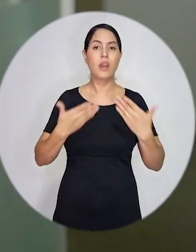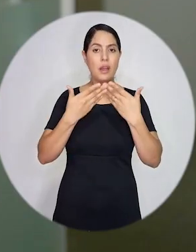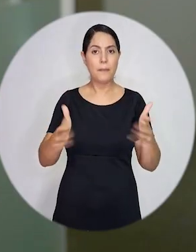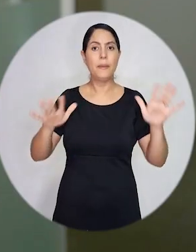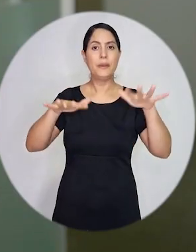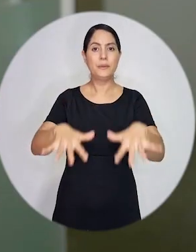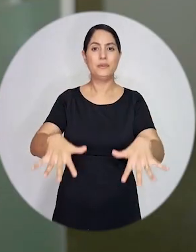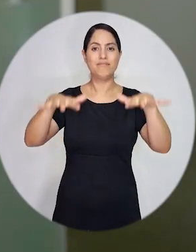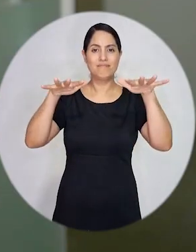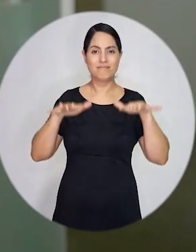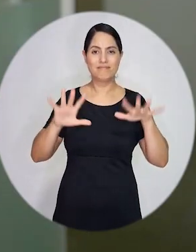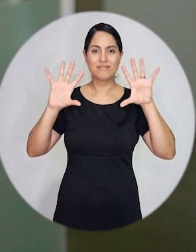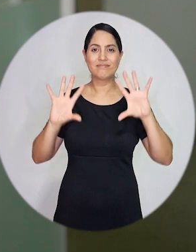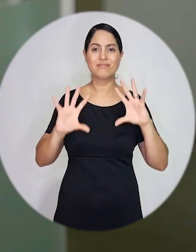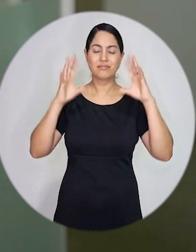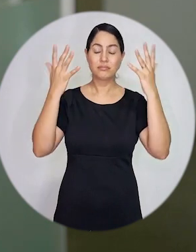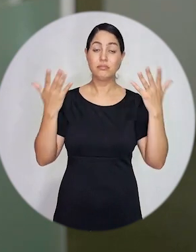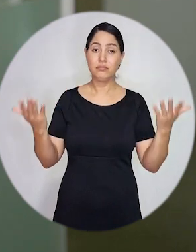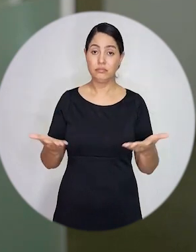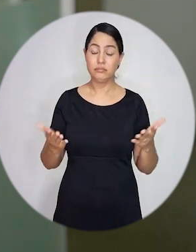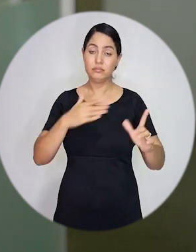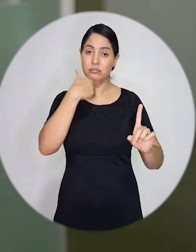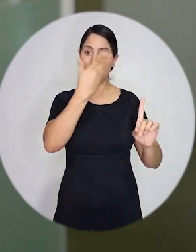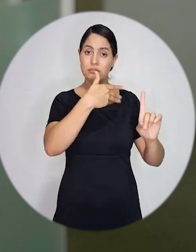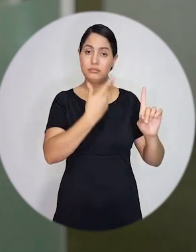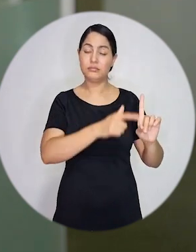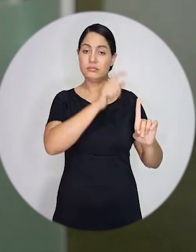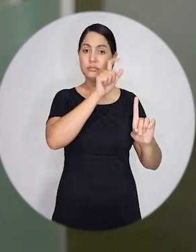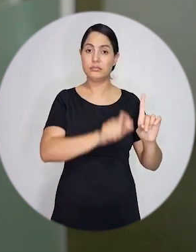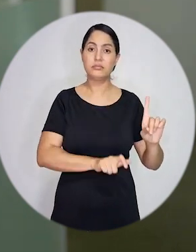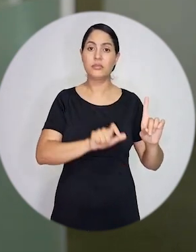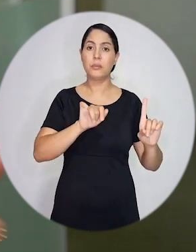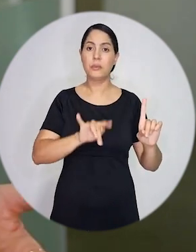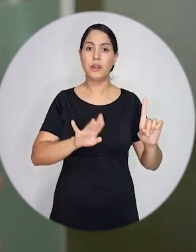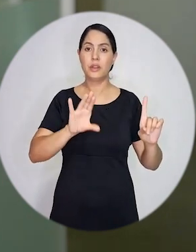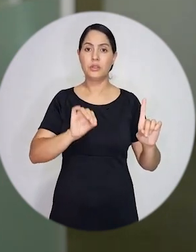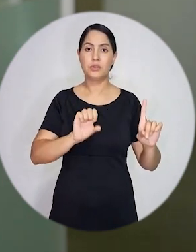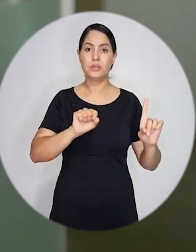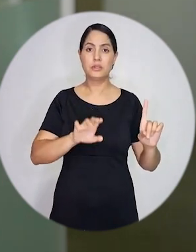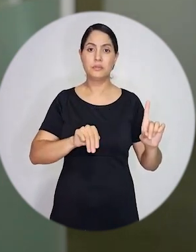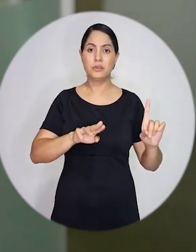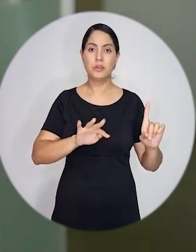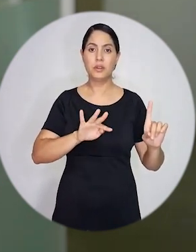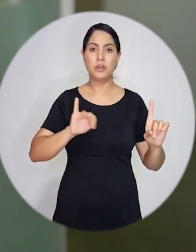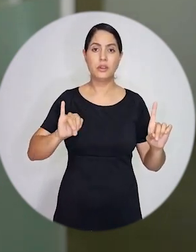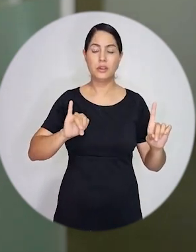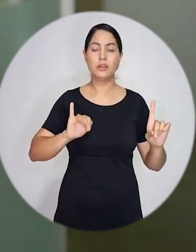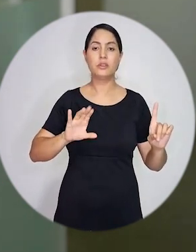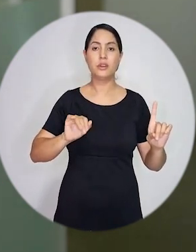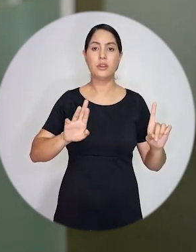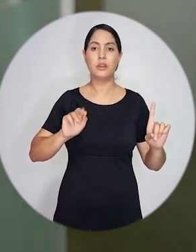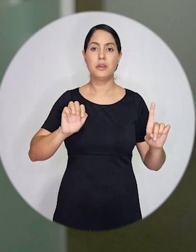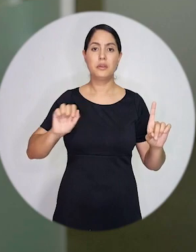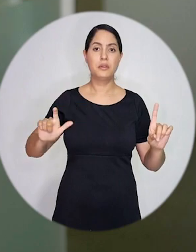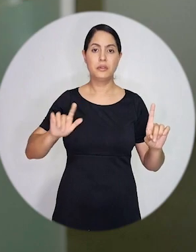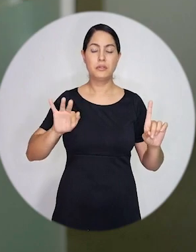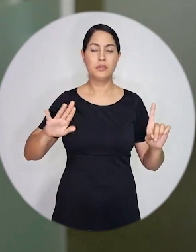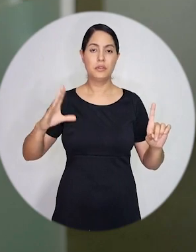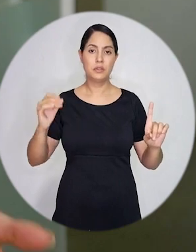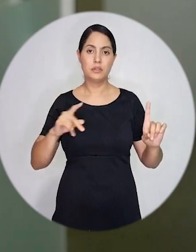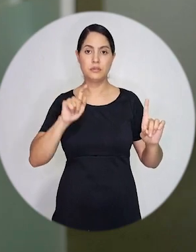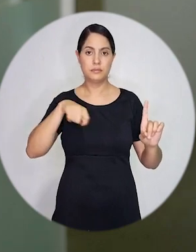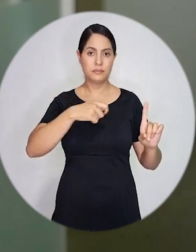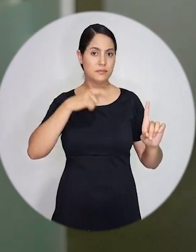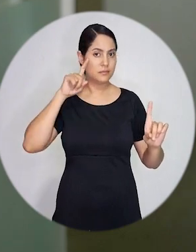de abertura, a Ordem homenageou o patrono nacional do evento, Alberto Simonetti Cabral Filho, e o patrono